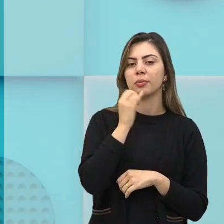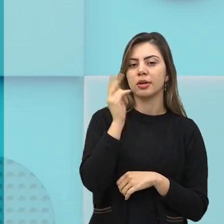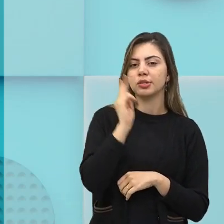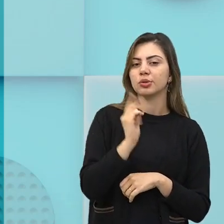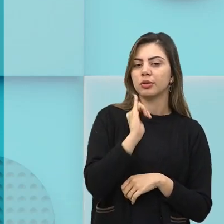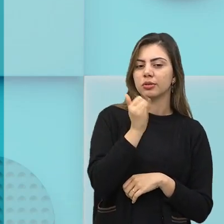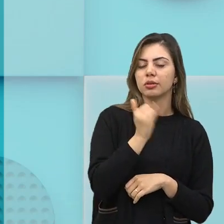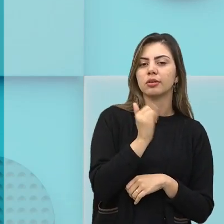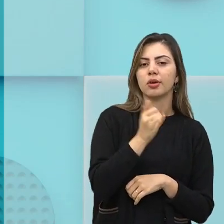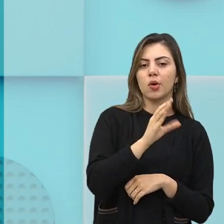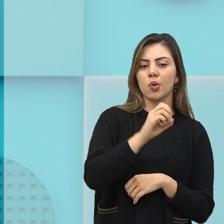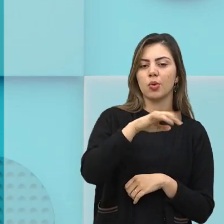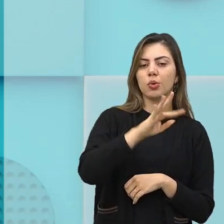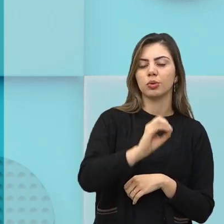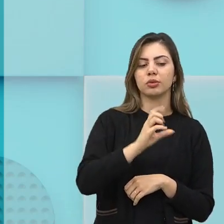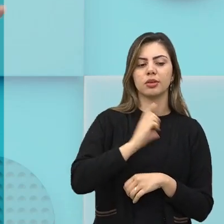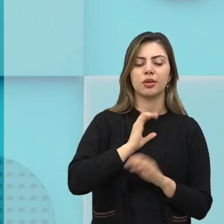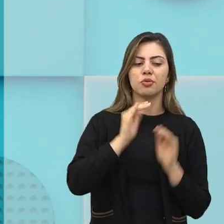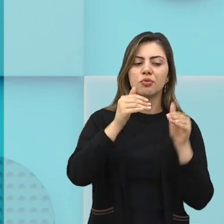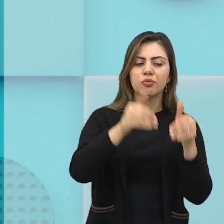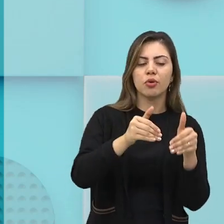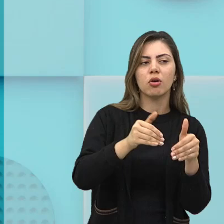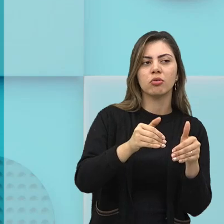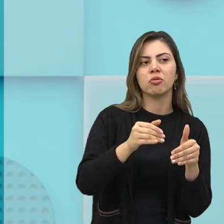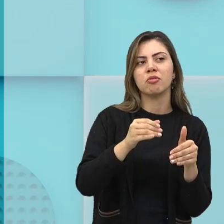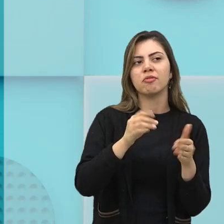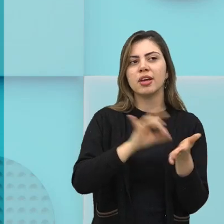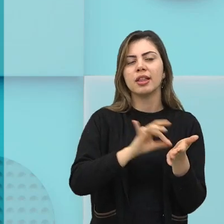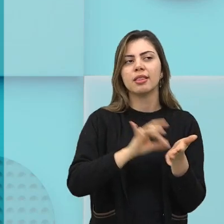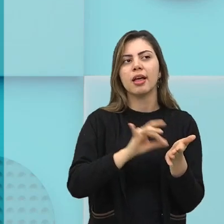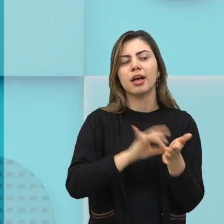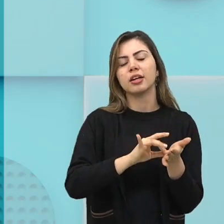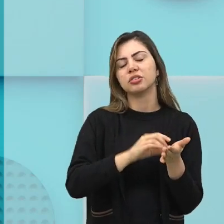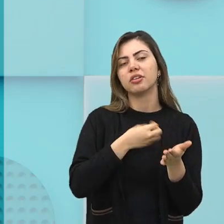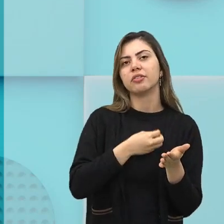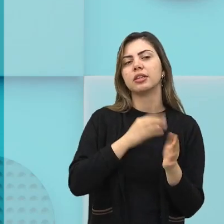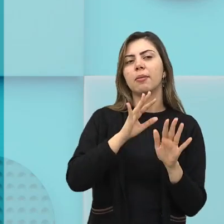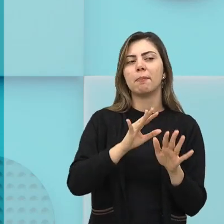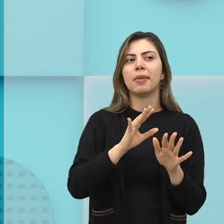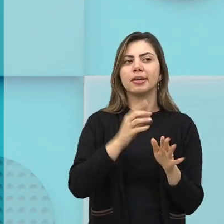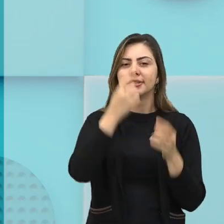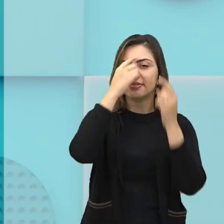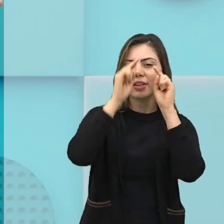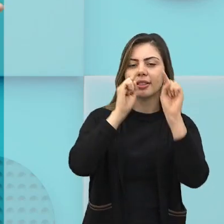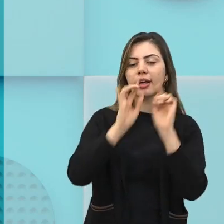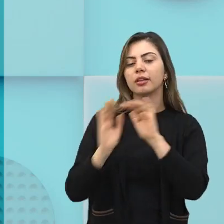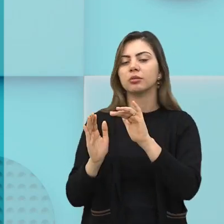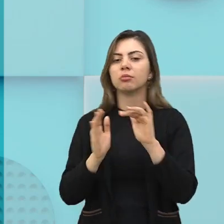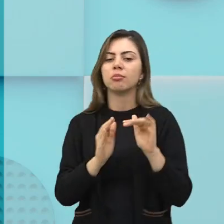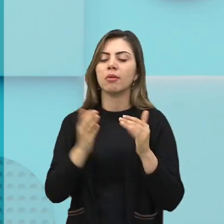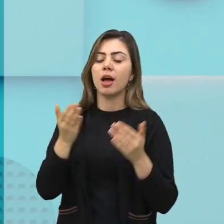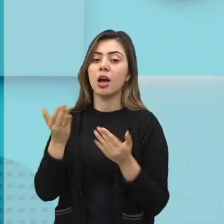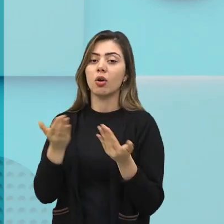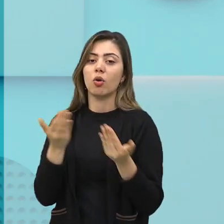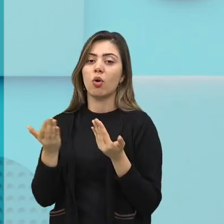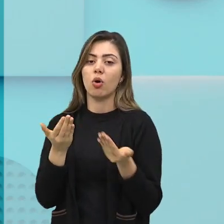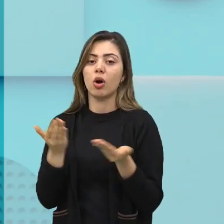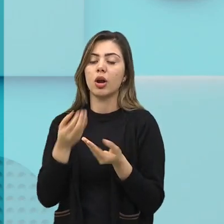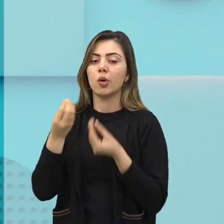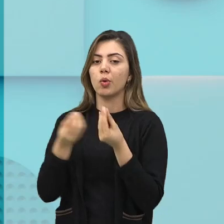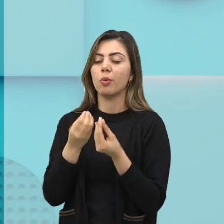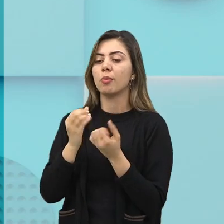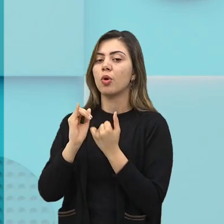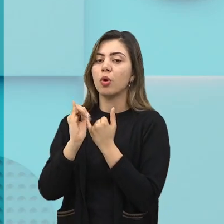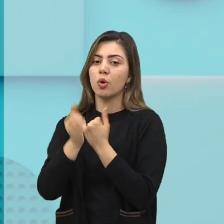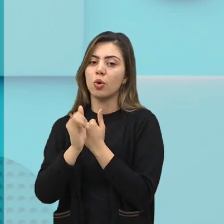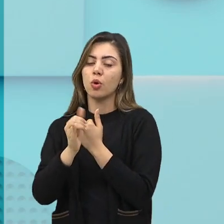em alguma coisa real, mas ficcional, no geral. Já na crônica, a gente vai ter elementos diversos, vários tipos